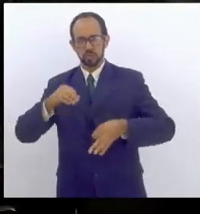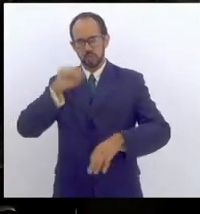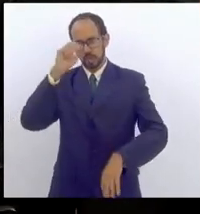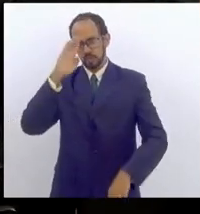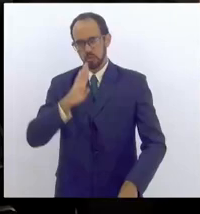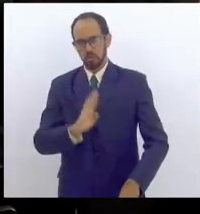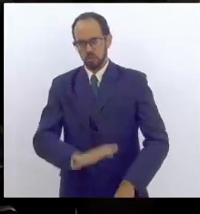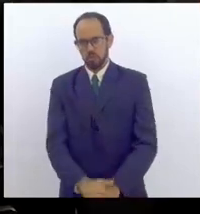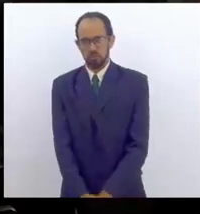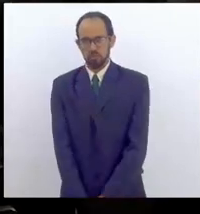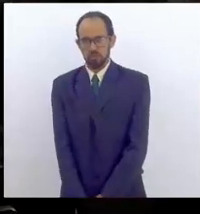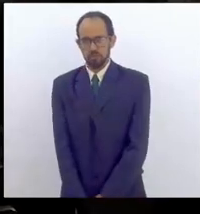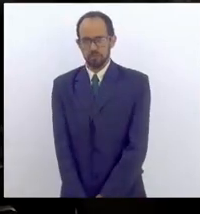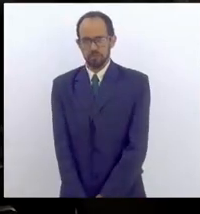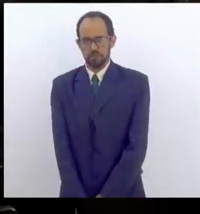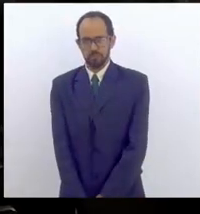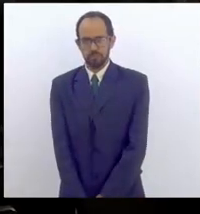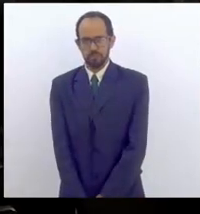Presidente, queria...